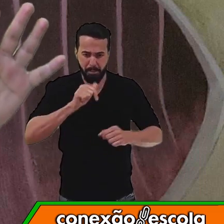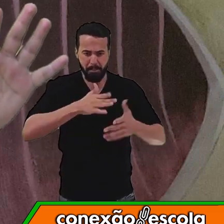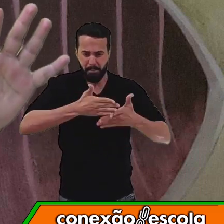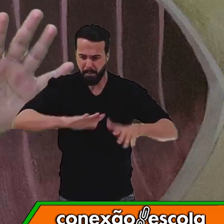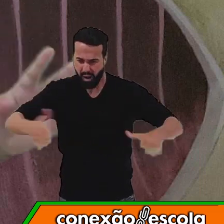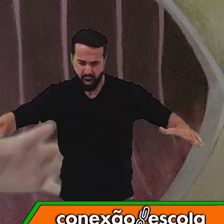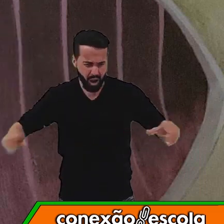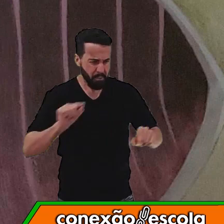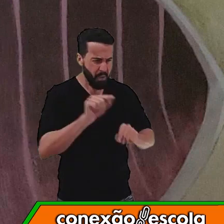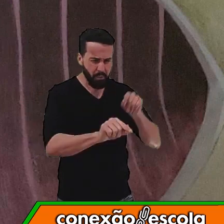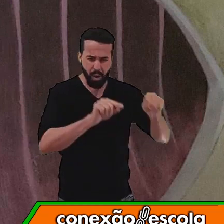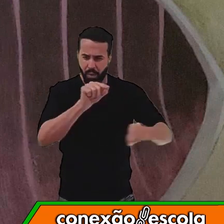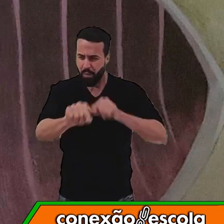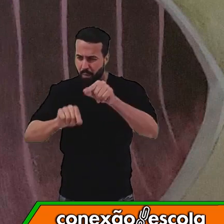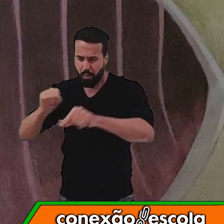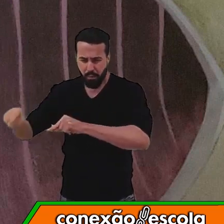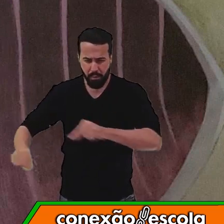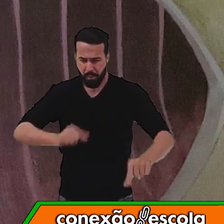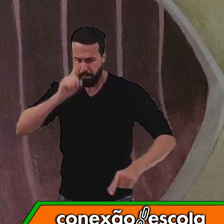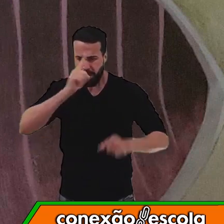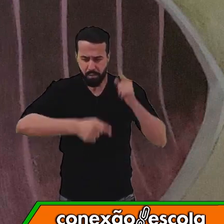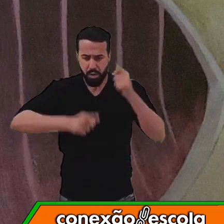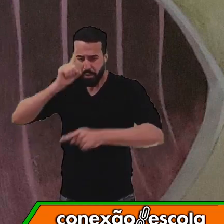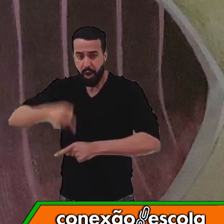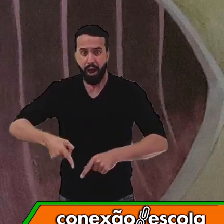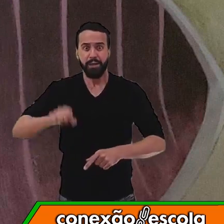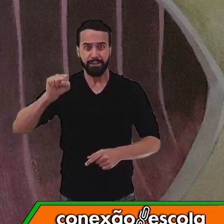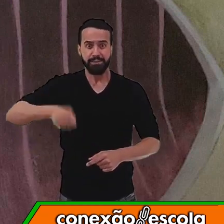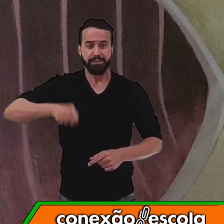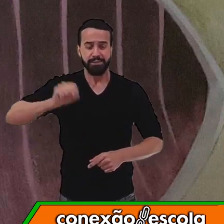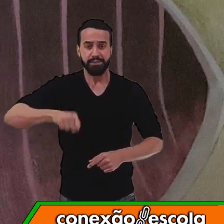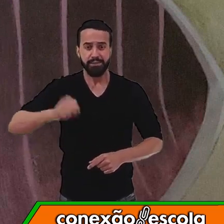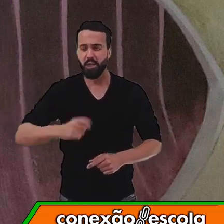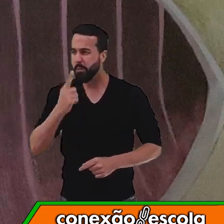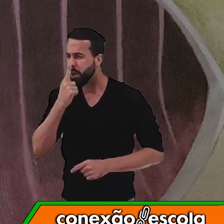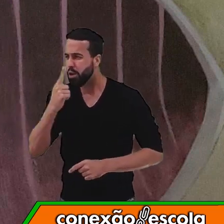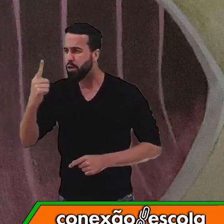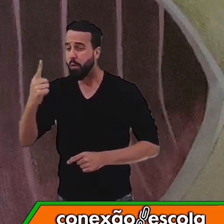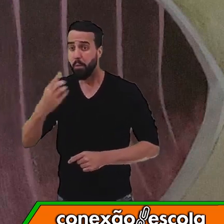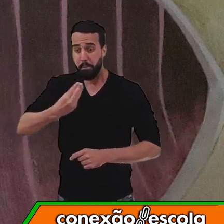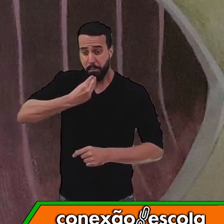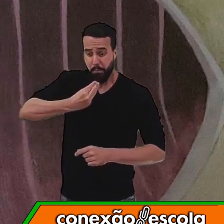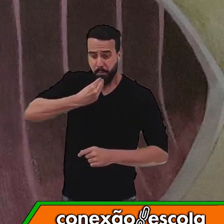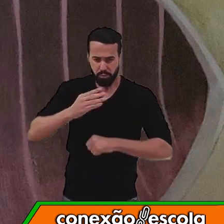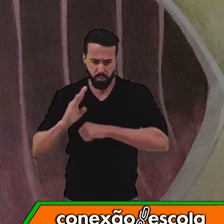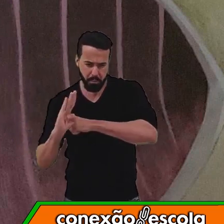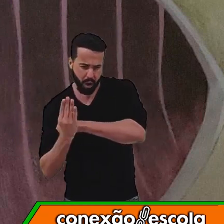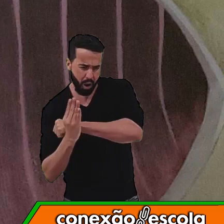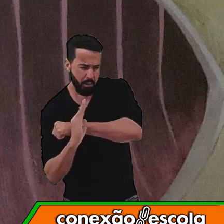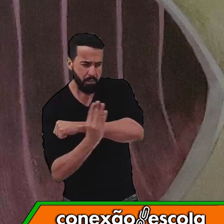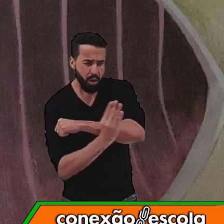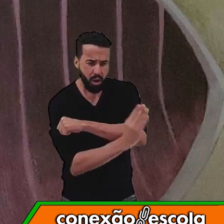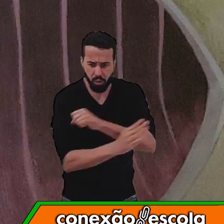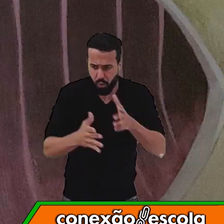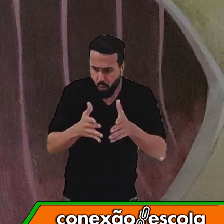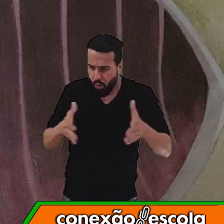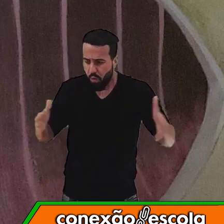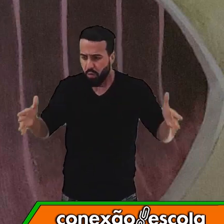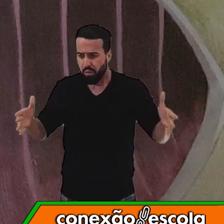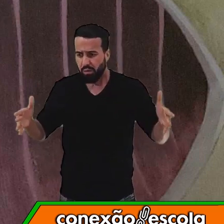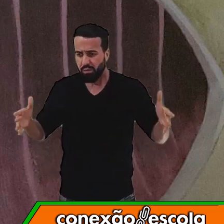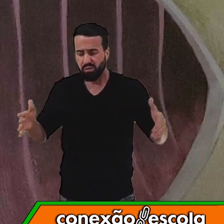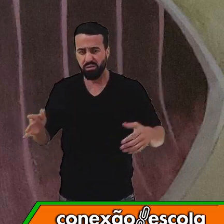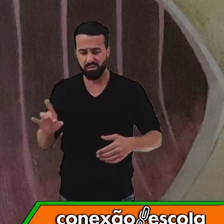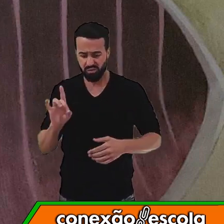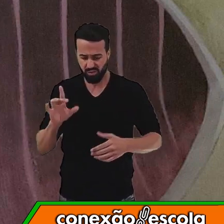7 mares. Ah, sim, sim, sim. Se Pinóquio fosse um tubarão gigante, não seria